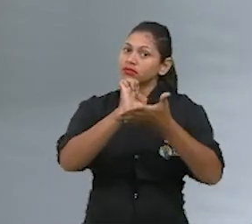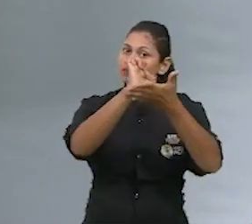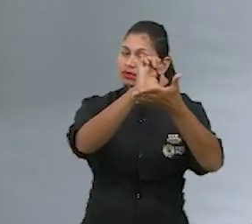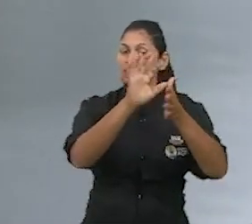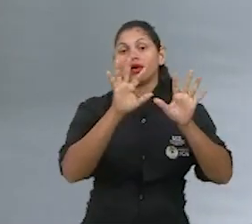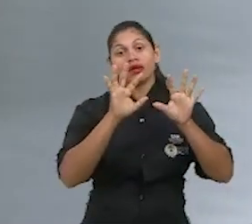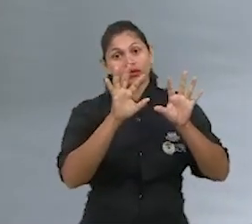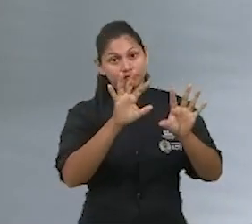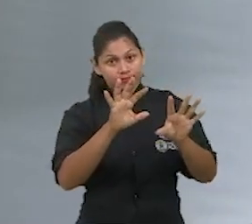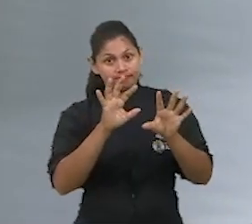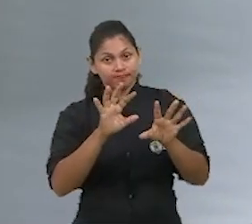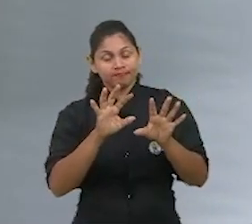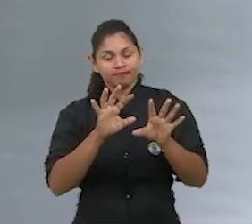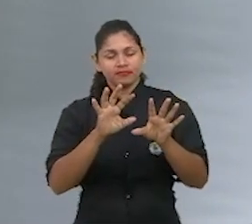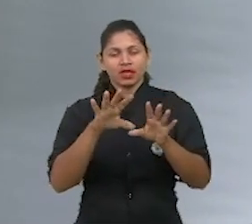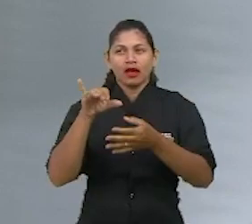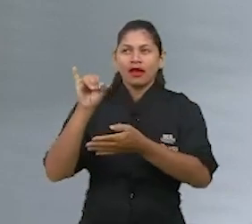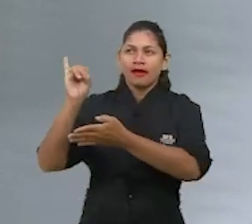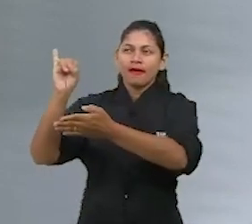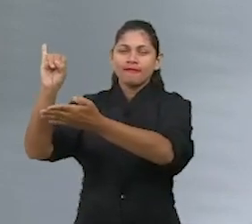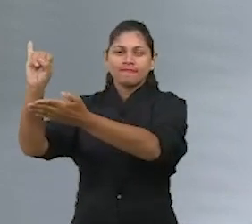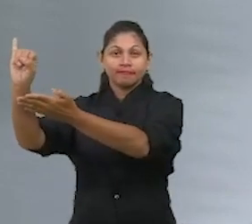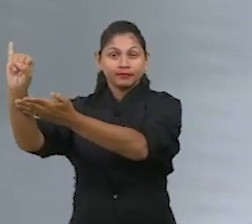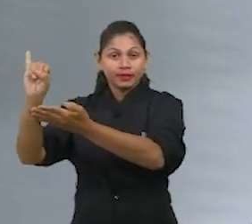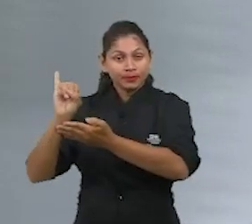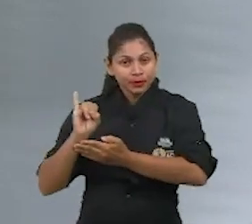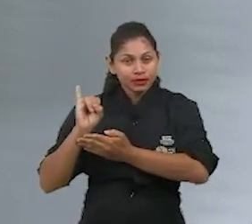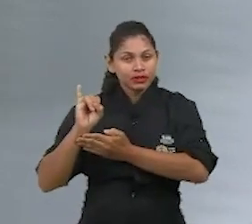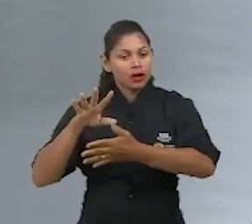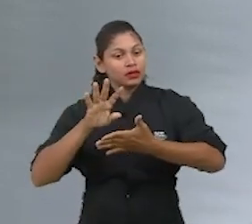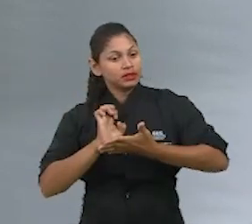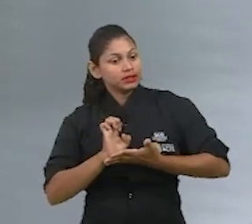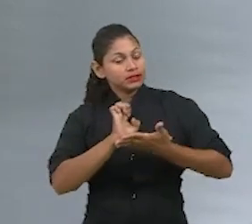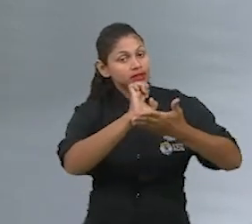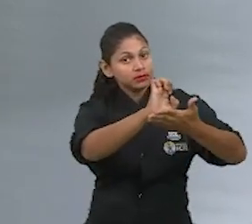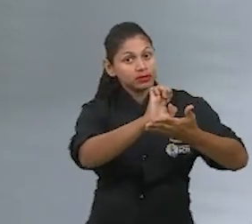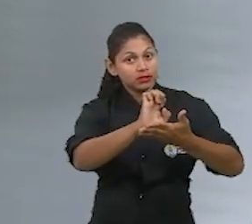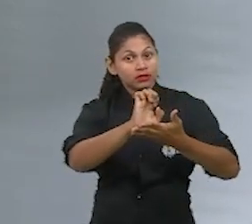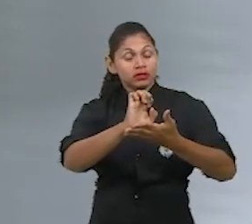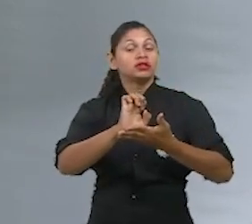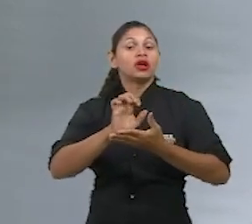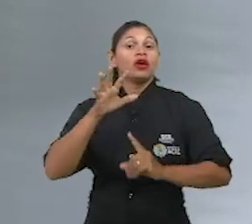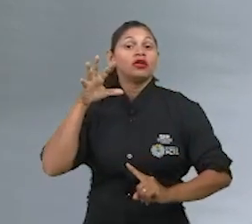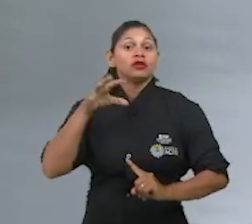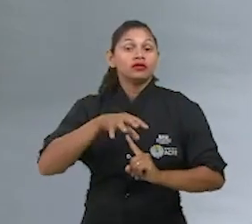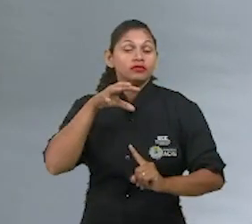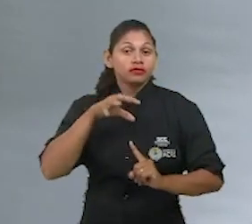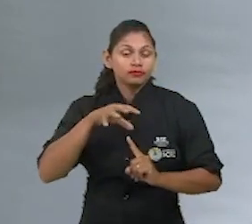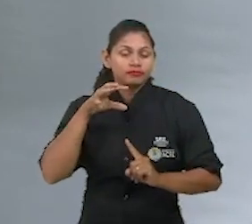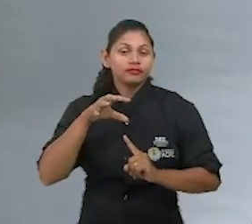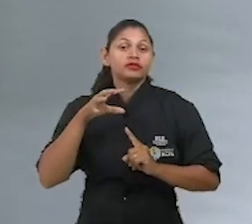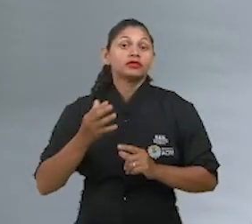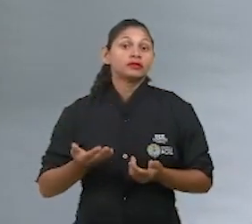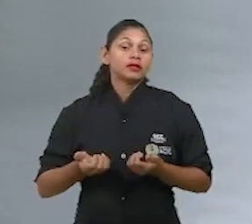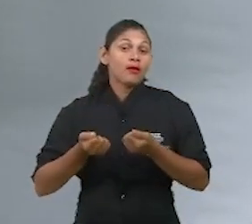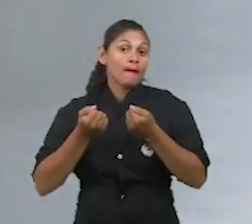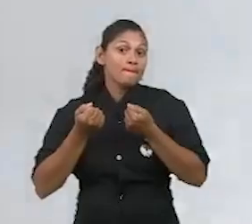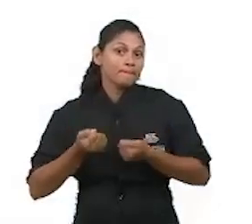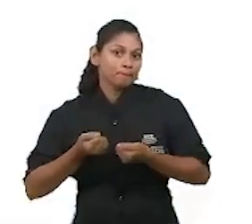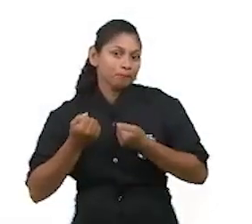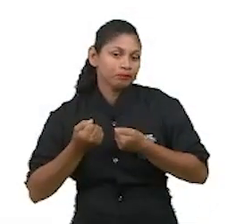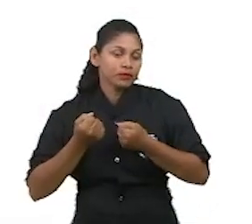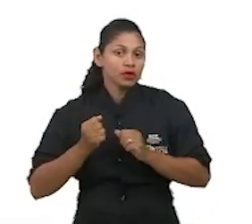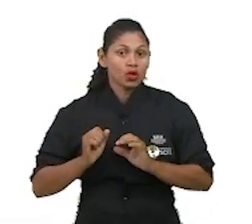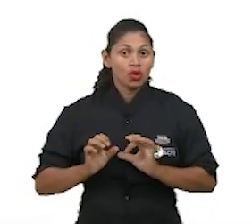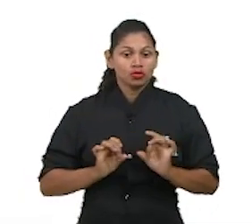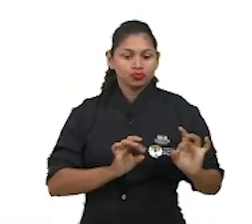Ambos, importação ou exportação, vão influenciar também diretamente o que nós chamamos de balança comercial. Olha